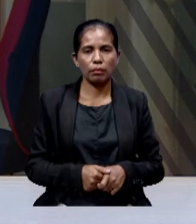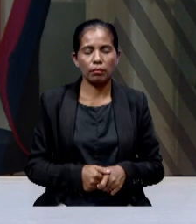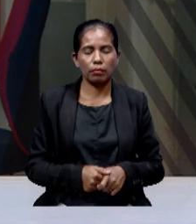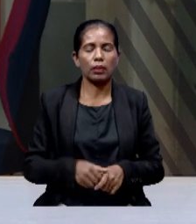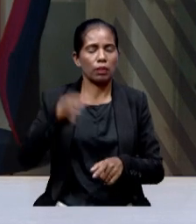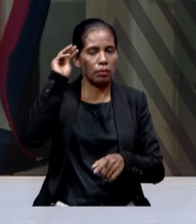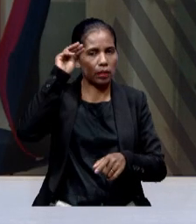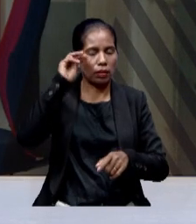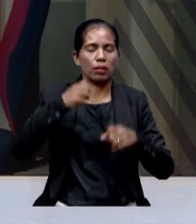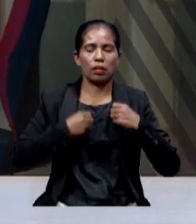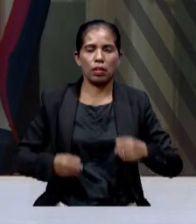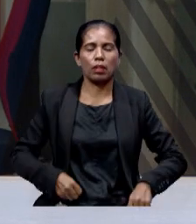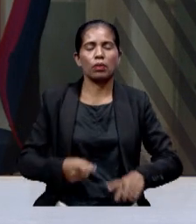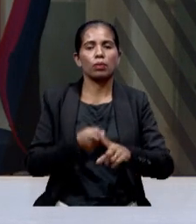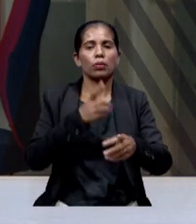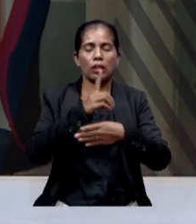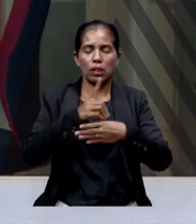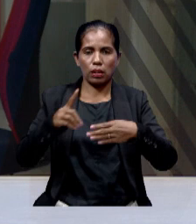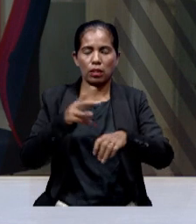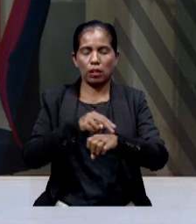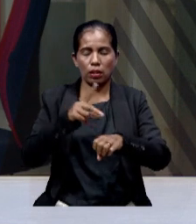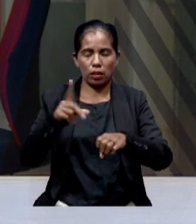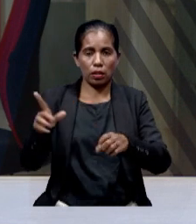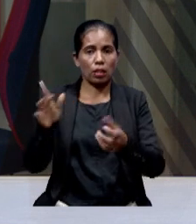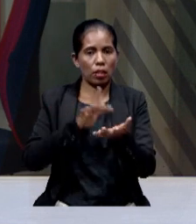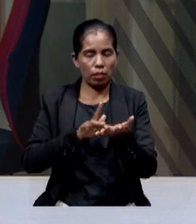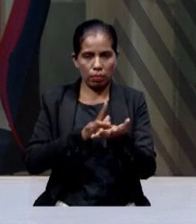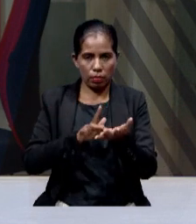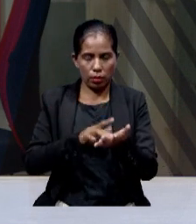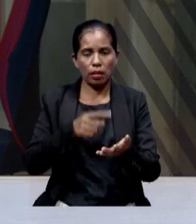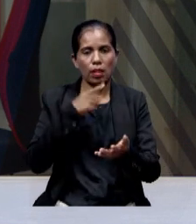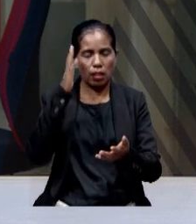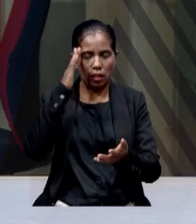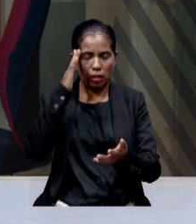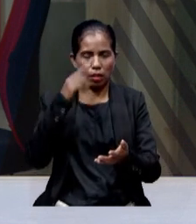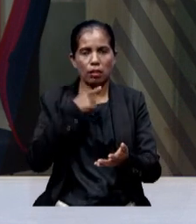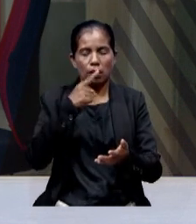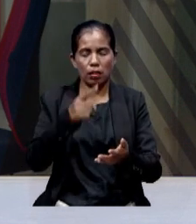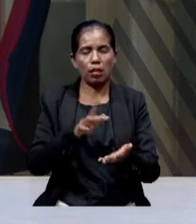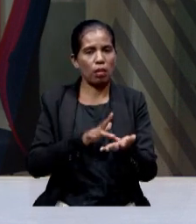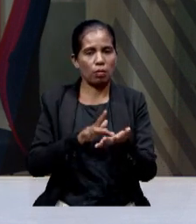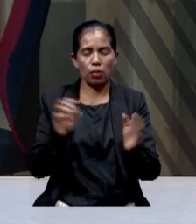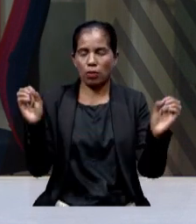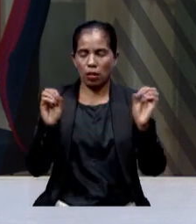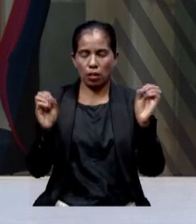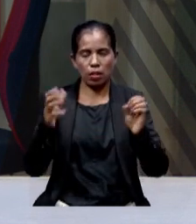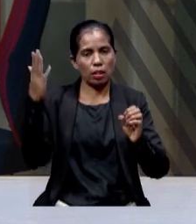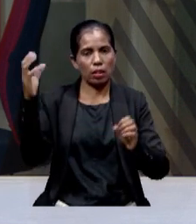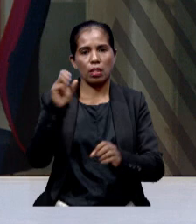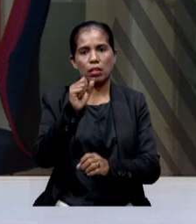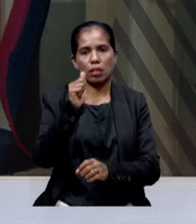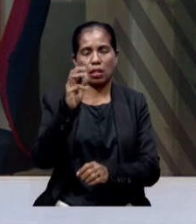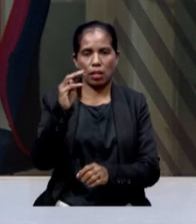Ministério da Saúde e Rússia Direção Nacional Farmácia e Medicamento reconhecem enfrentamentos Toca e Moruk e Hassames.